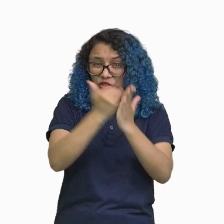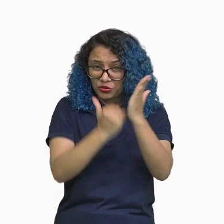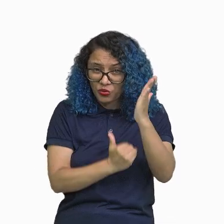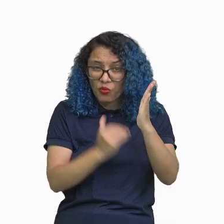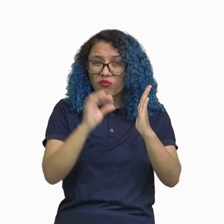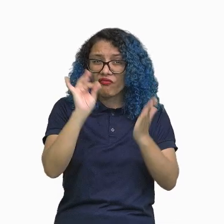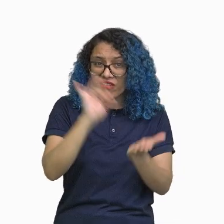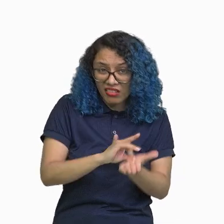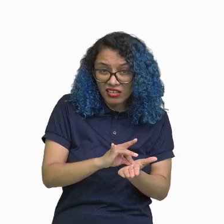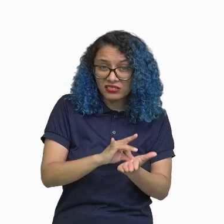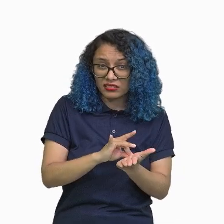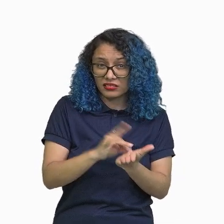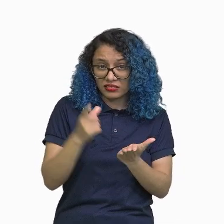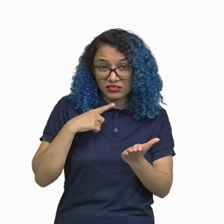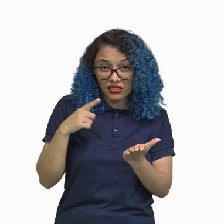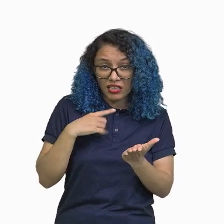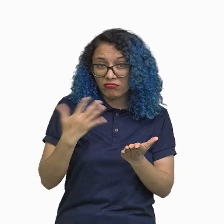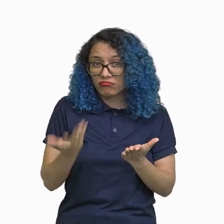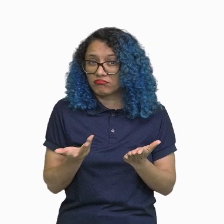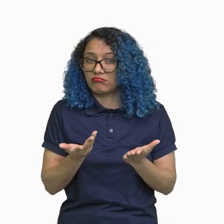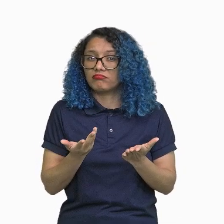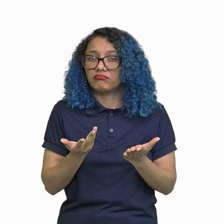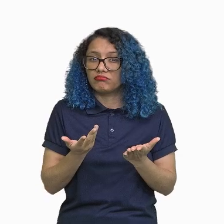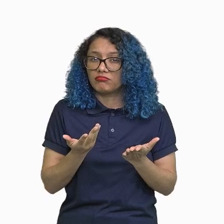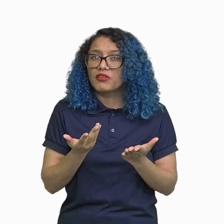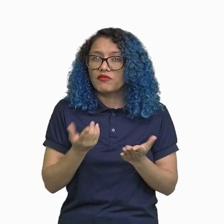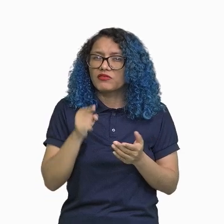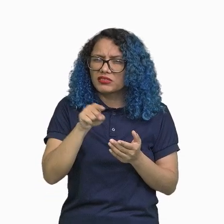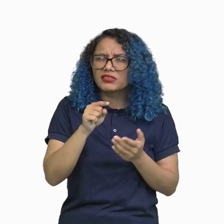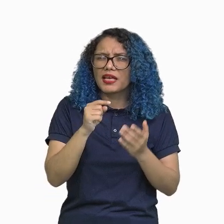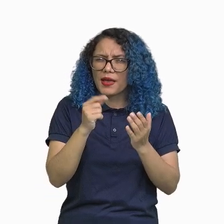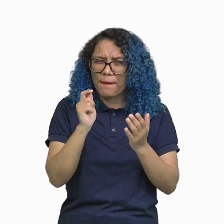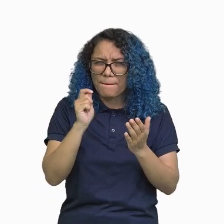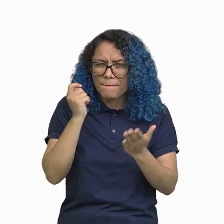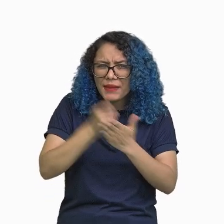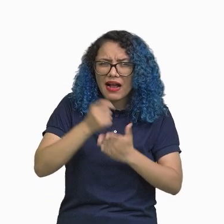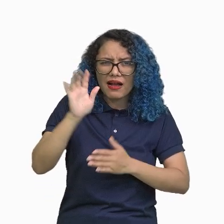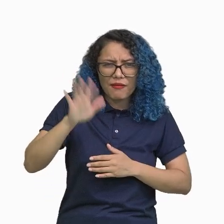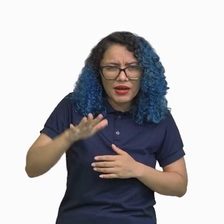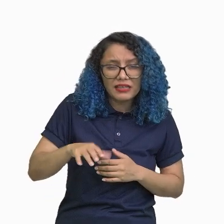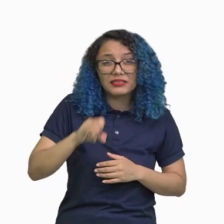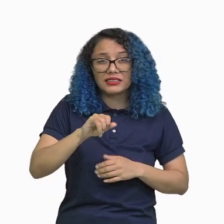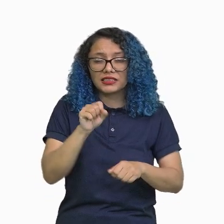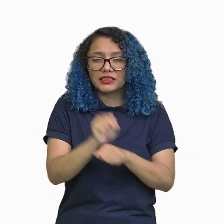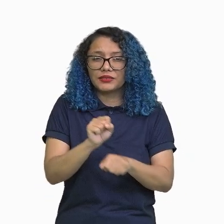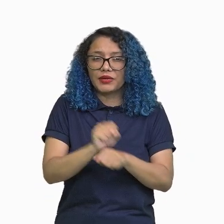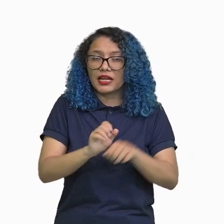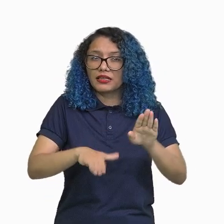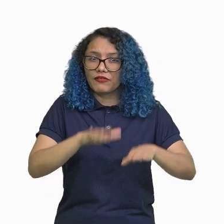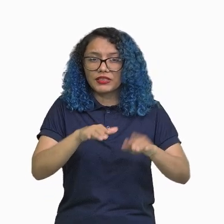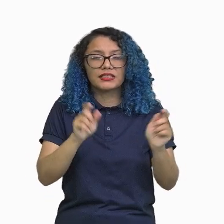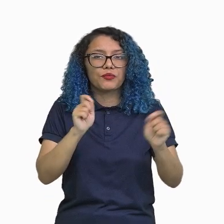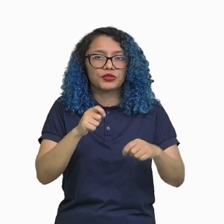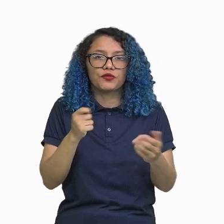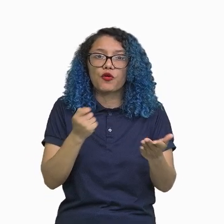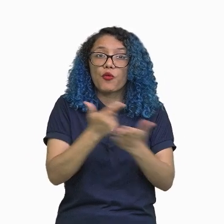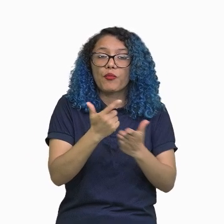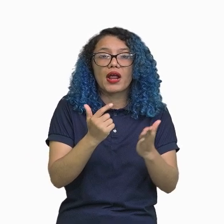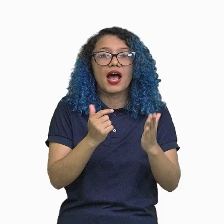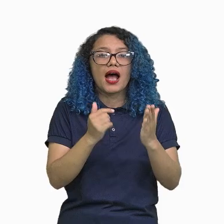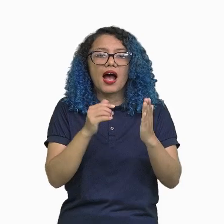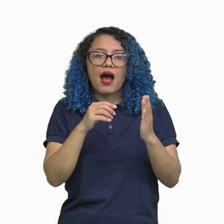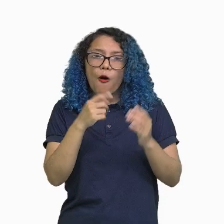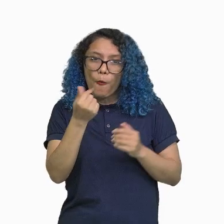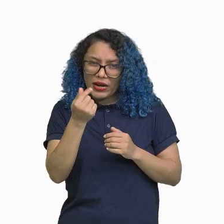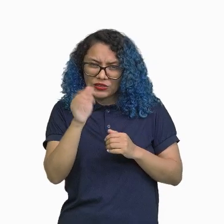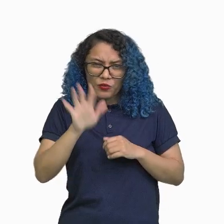Será que realmente está saindo no lucro? Será que se você esperar mais um pouquinho, você não consegue adquirir aí por um preço até mais